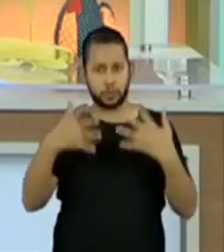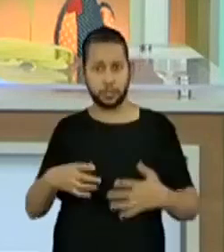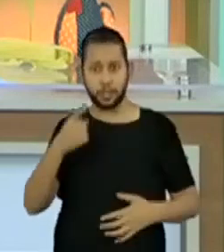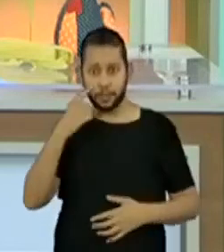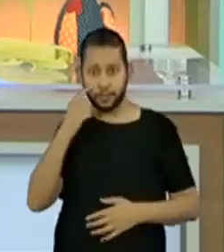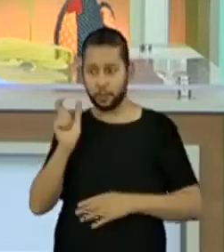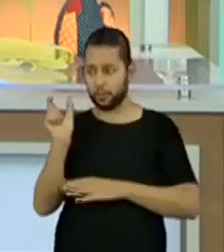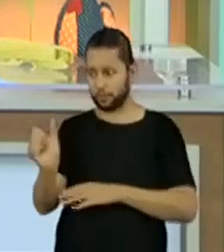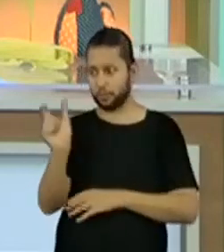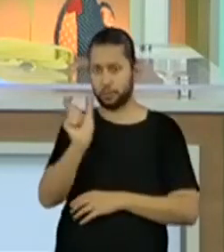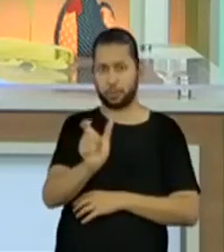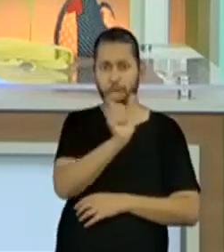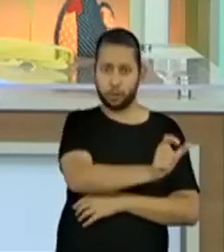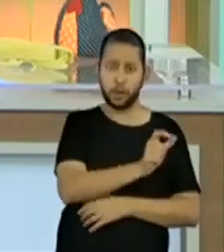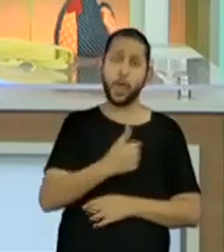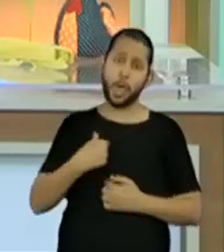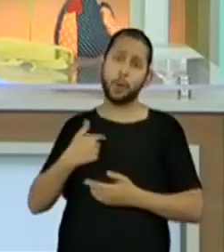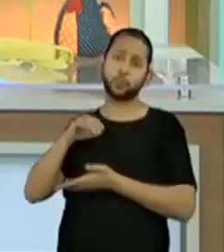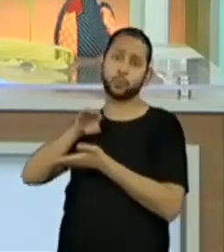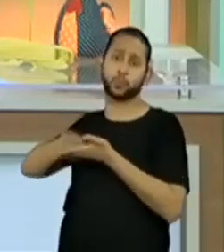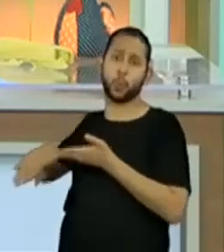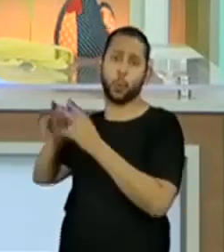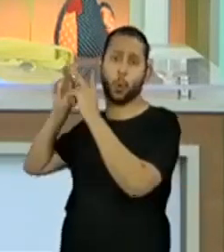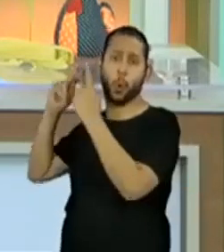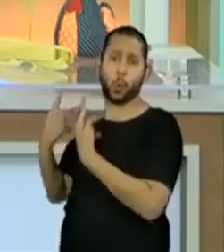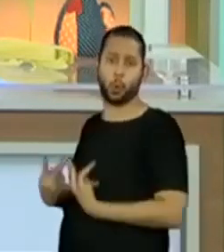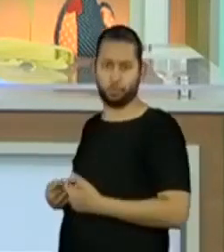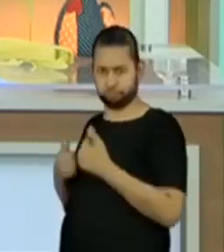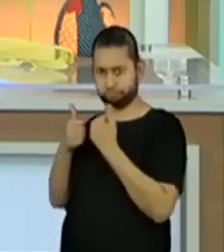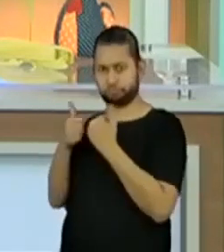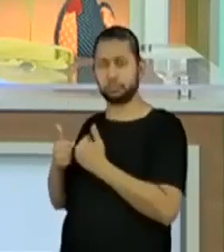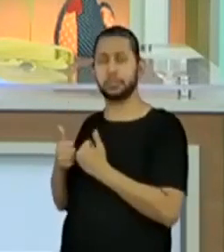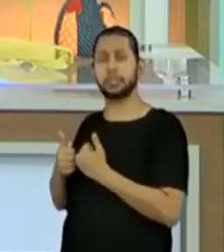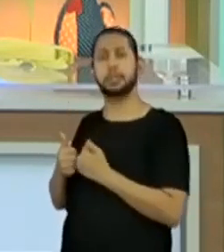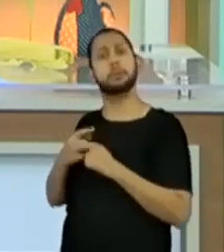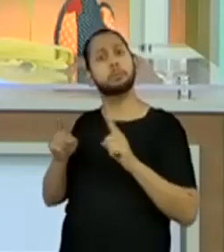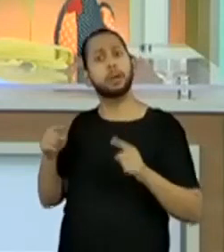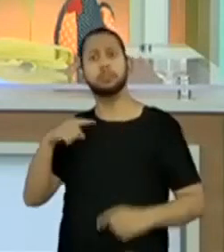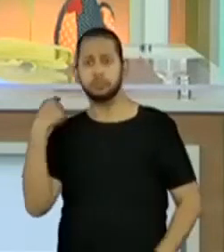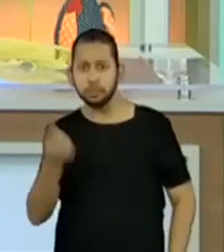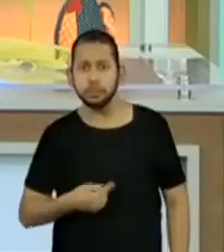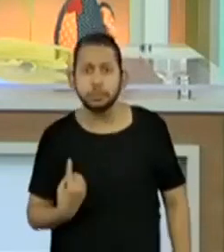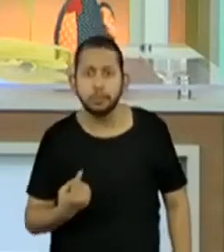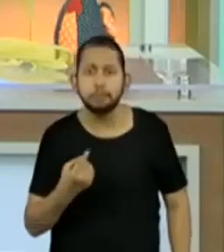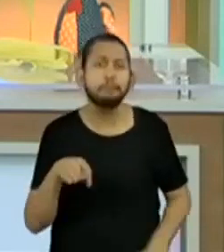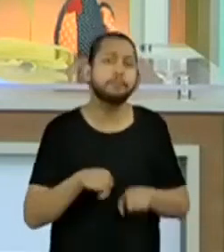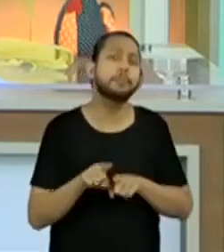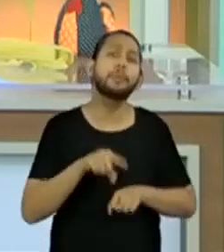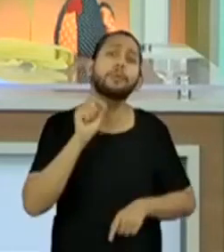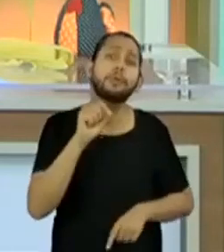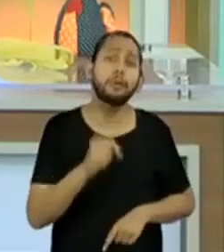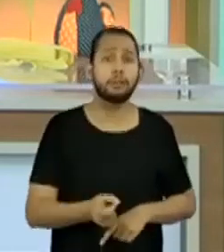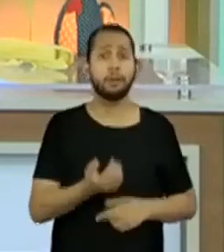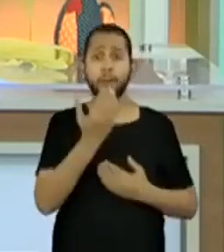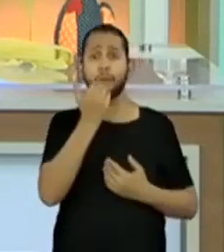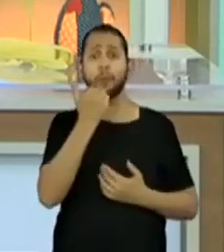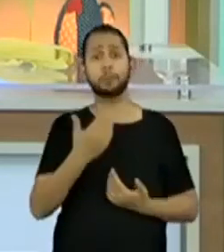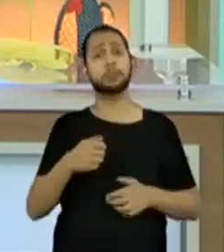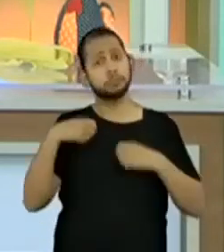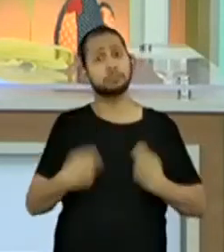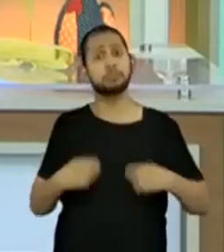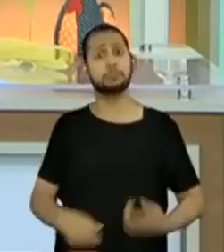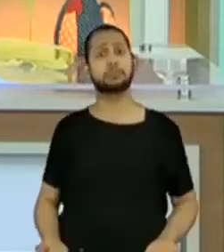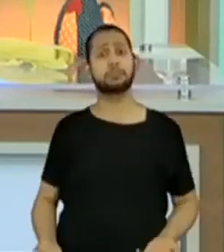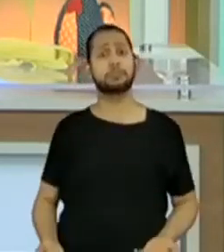vocês viram, realmente o ser humano não estava naquela imagem. Mas o ser humano, como todo ser vivo, ele